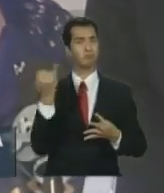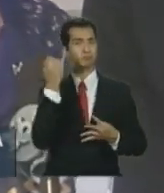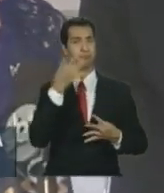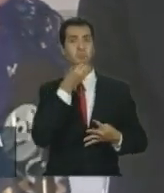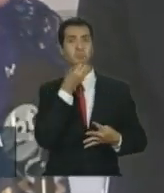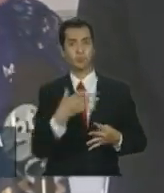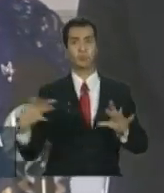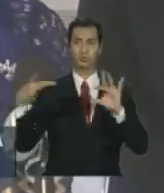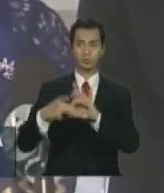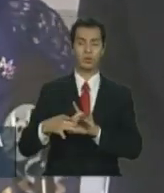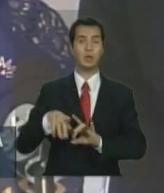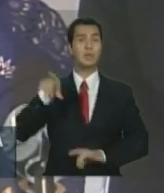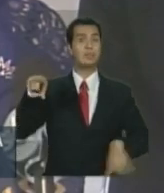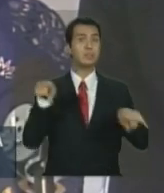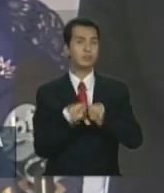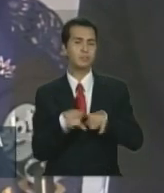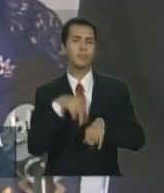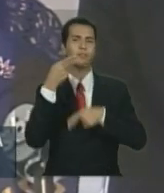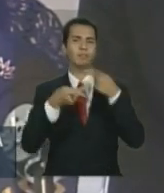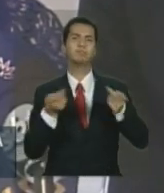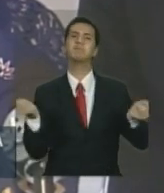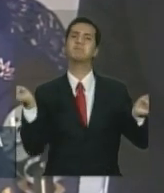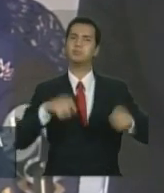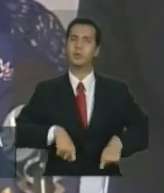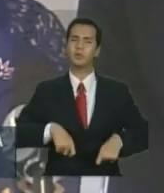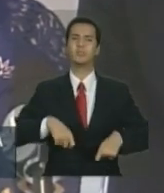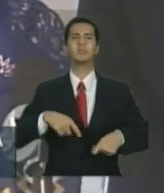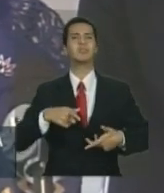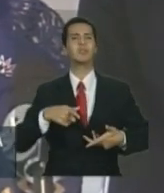para parcerias em várias áreas,